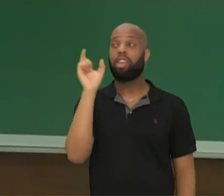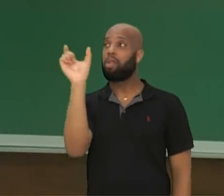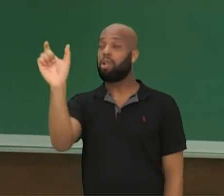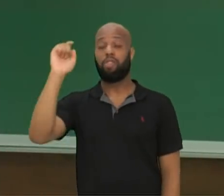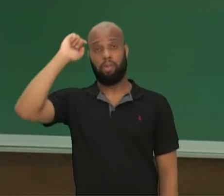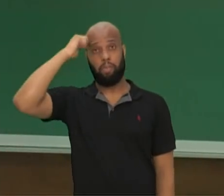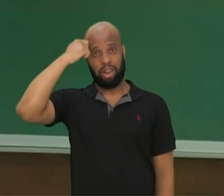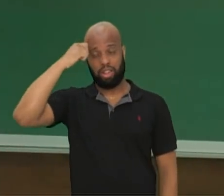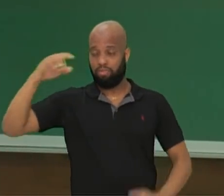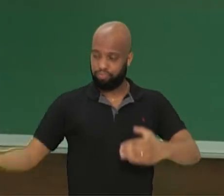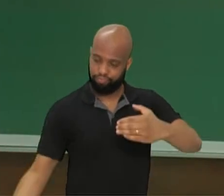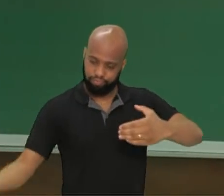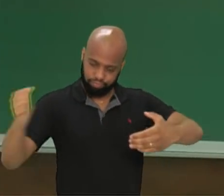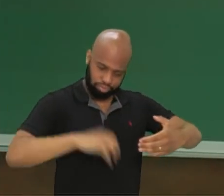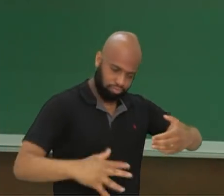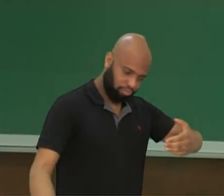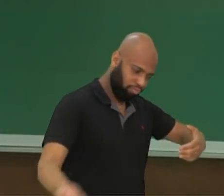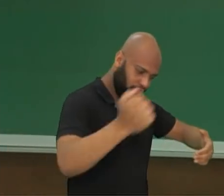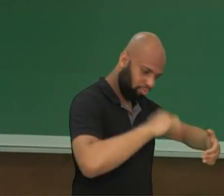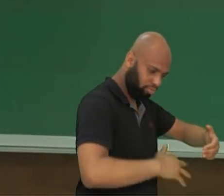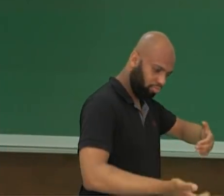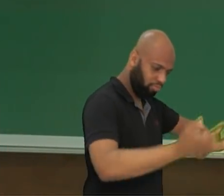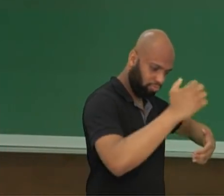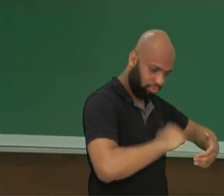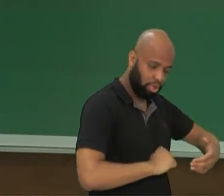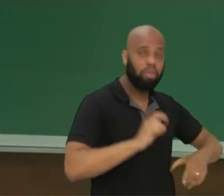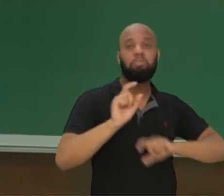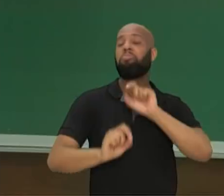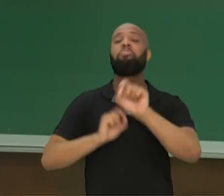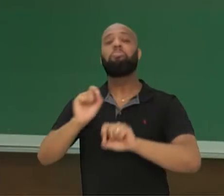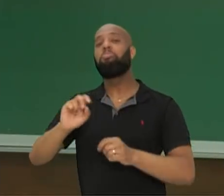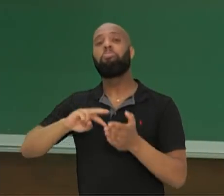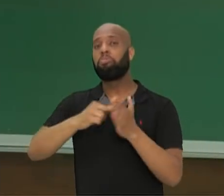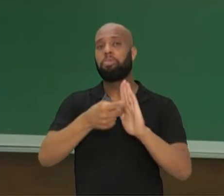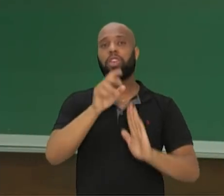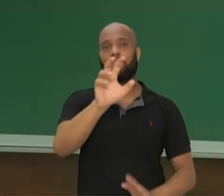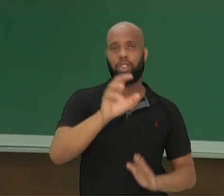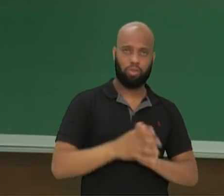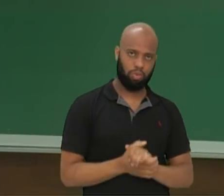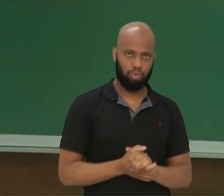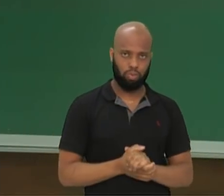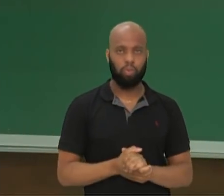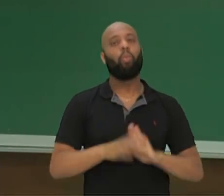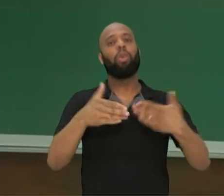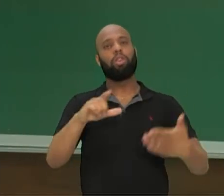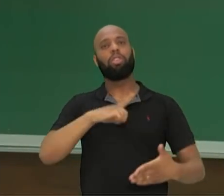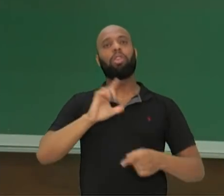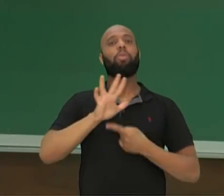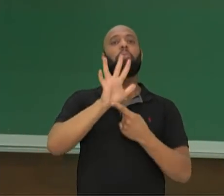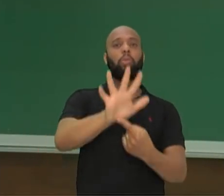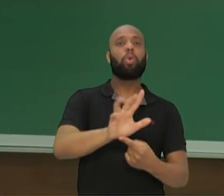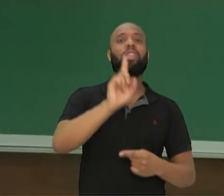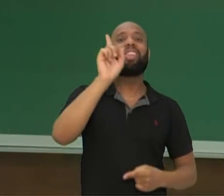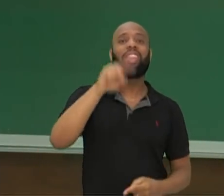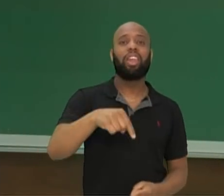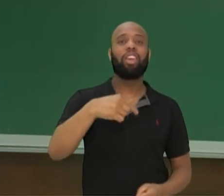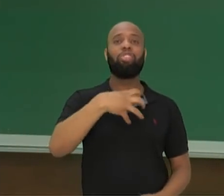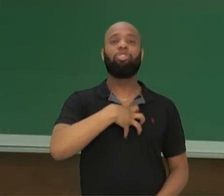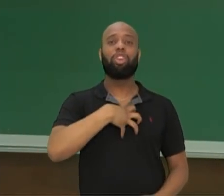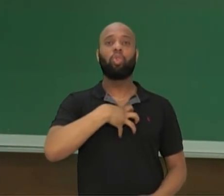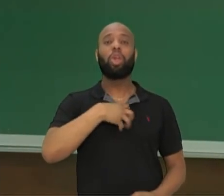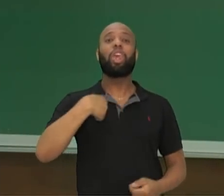né? Quando eu coloco ali o destaque do recolhe, então eu estou indicando ali o quê? Que é